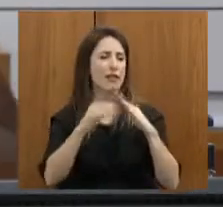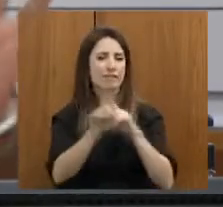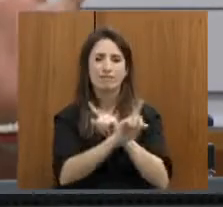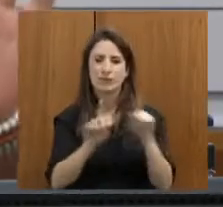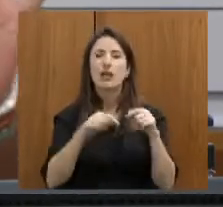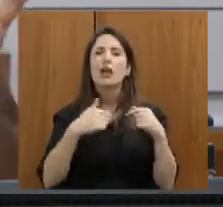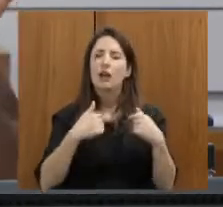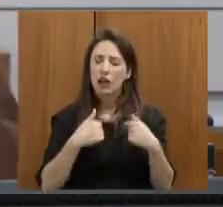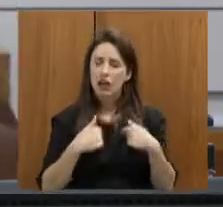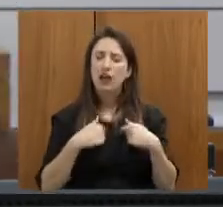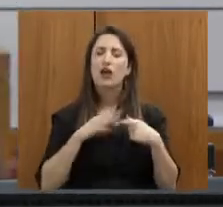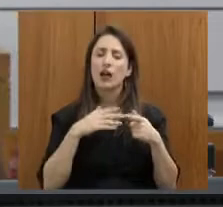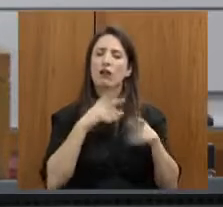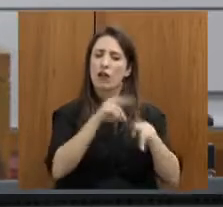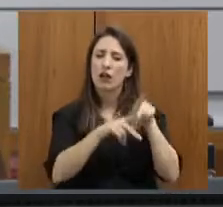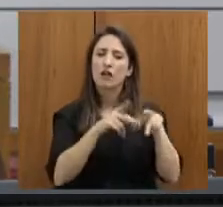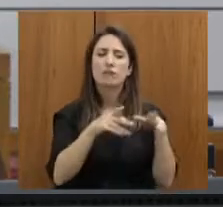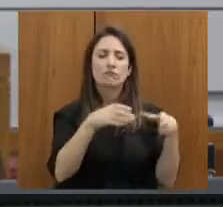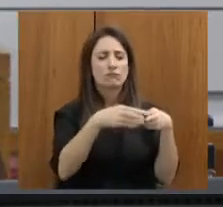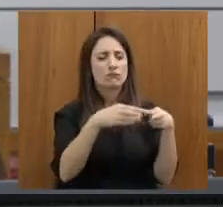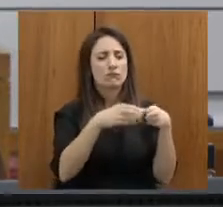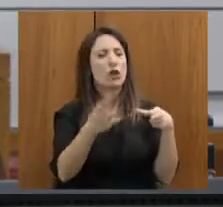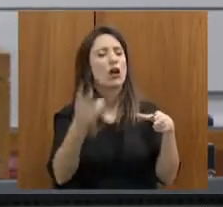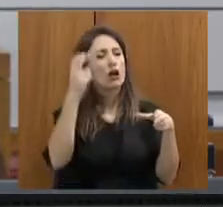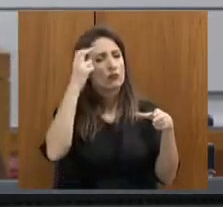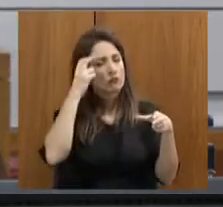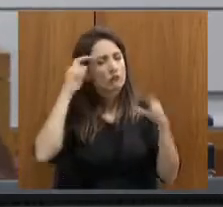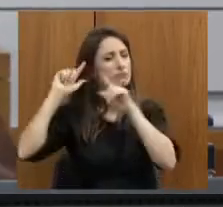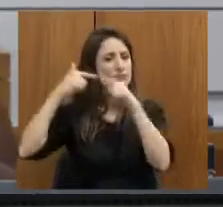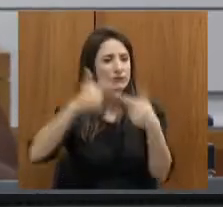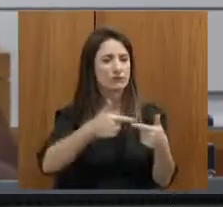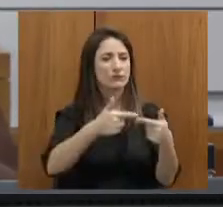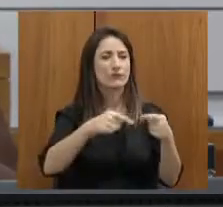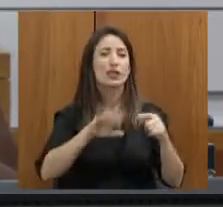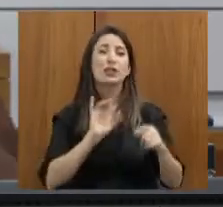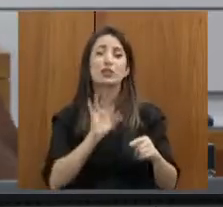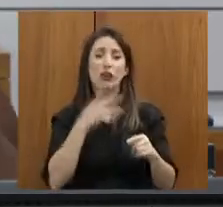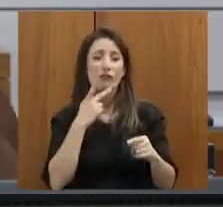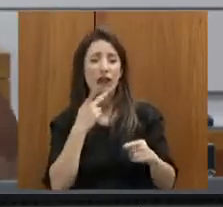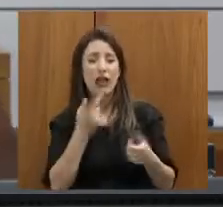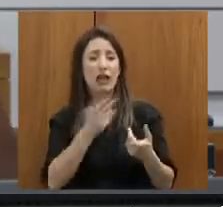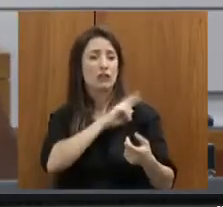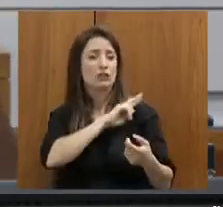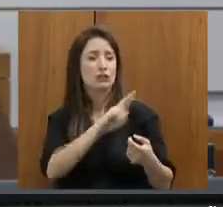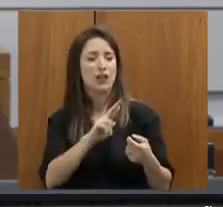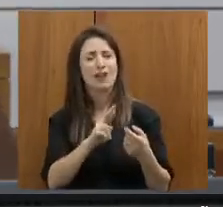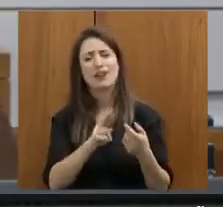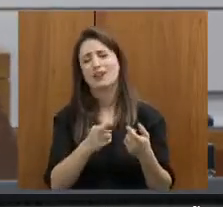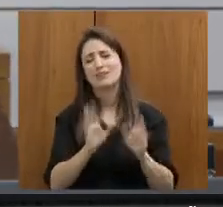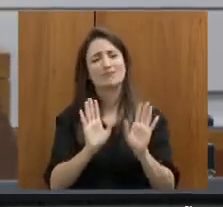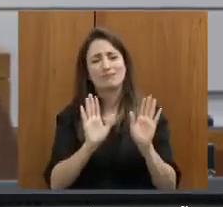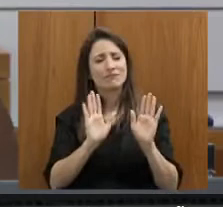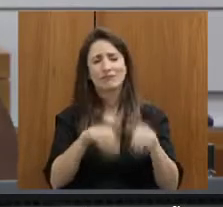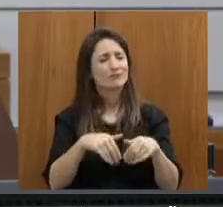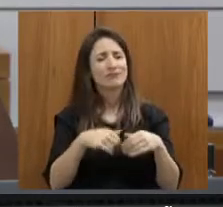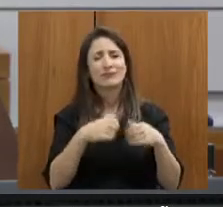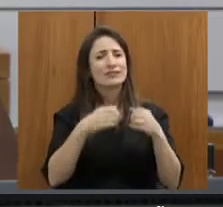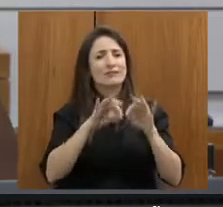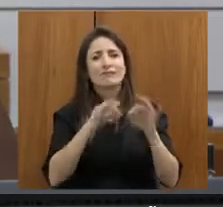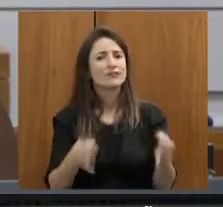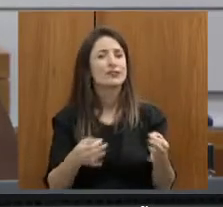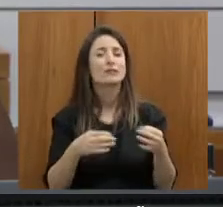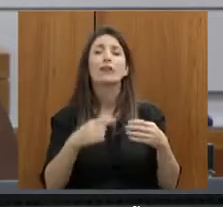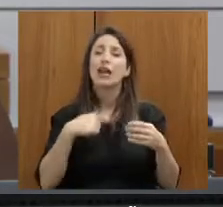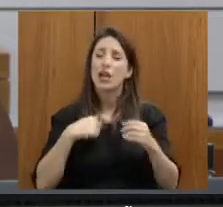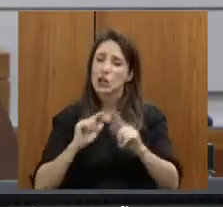coleção já está Isso serve já me pouco ele já dava toco eu estou aqui para manter o continuo com açúcar e para